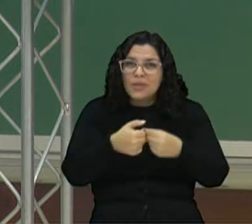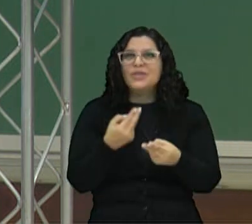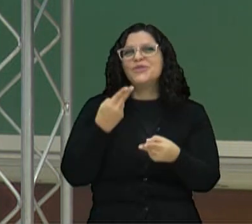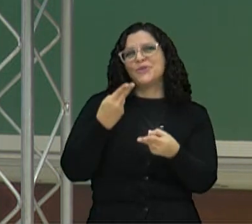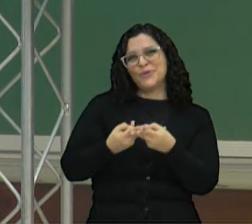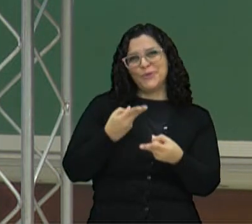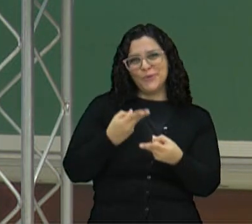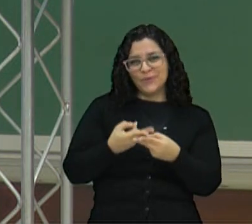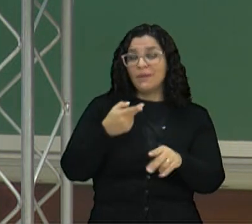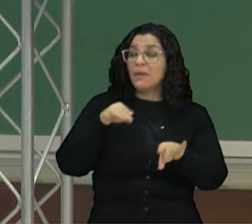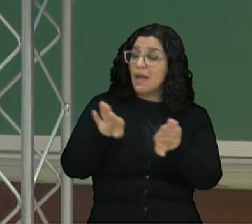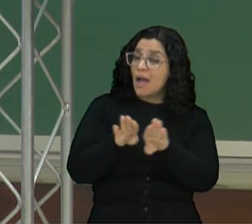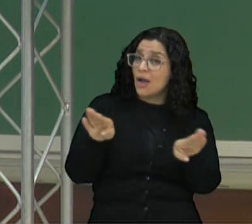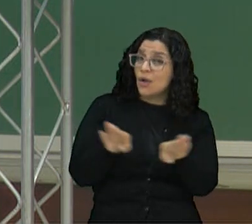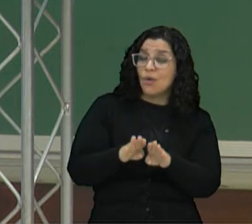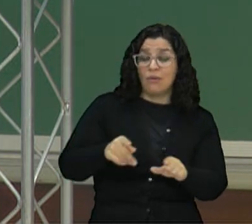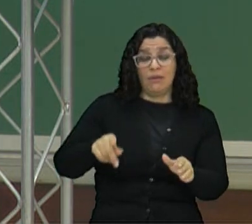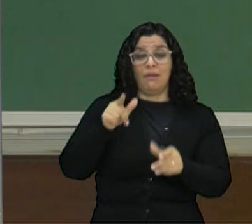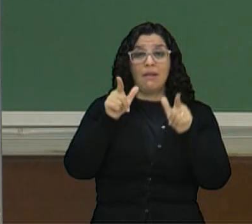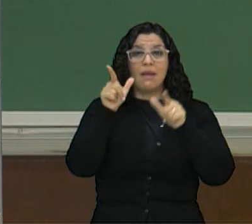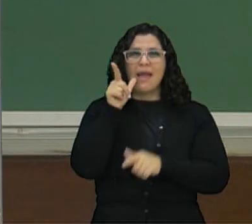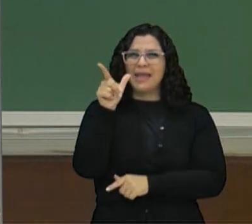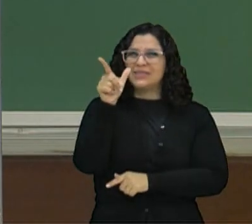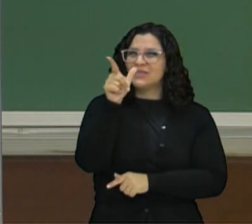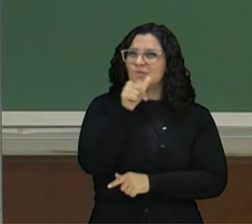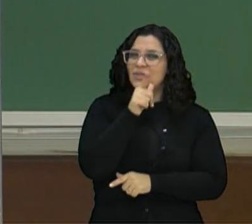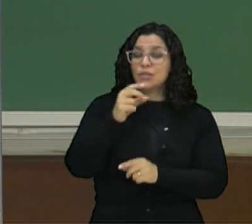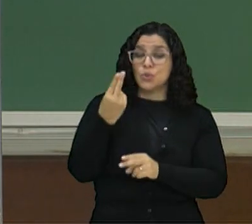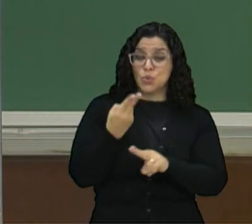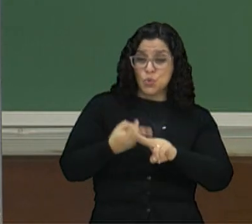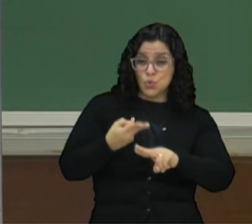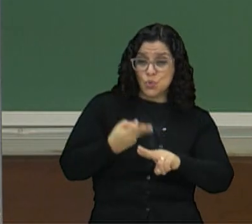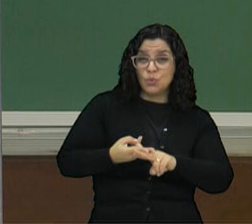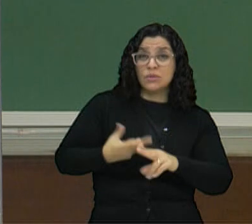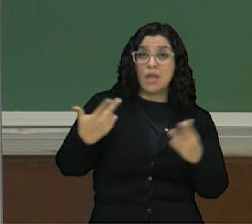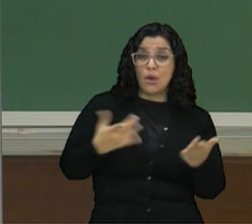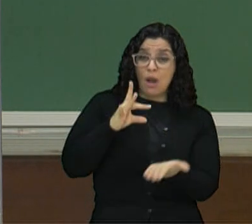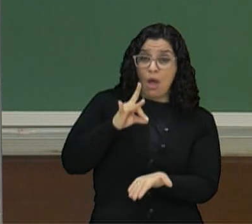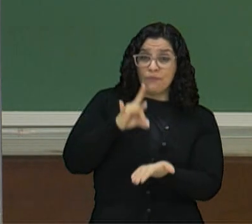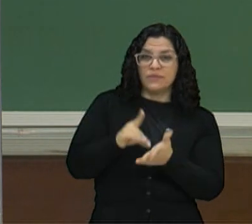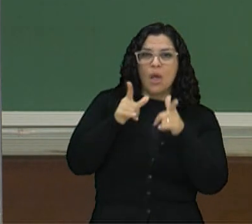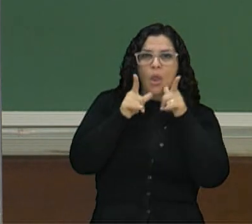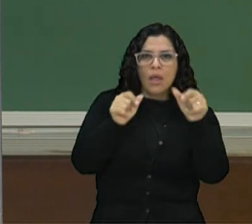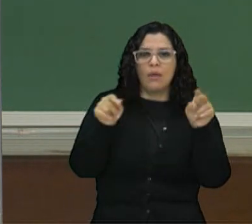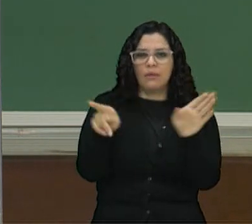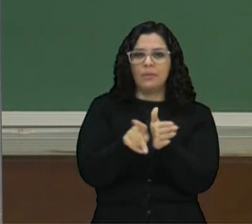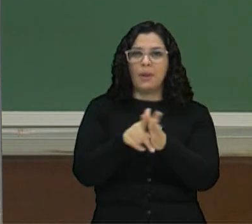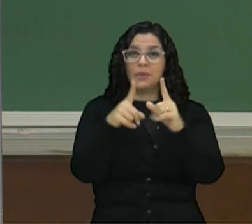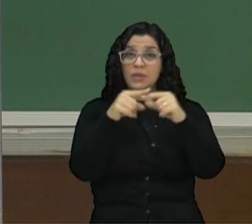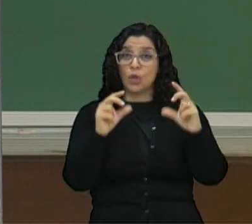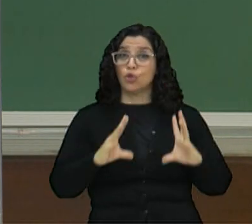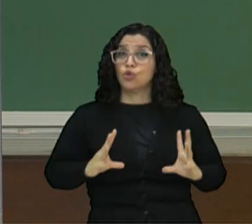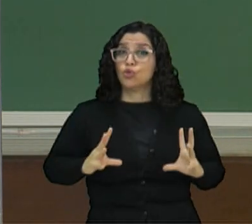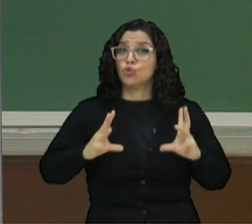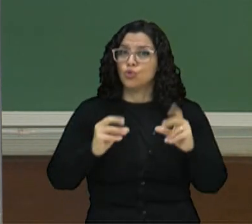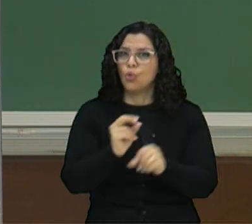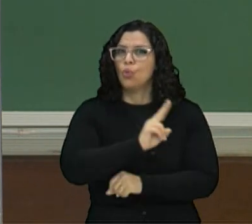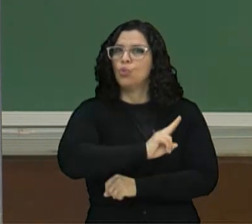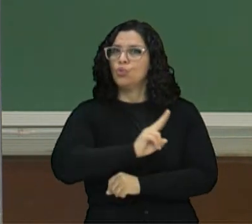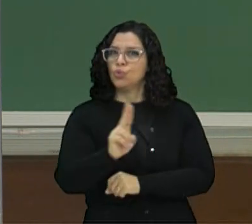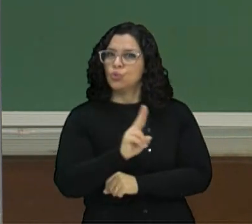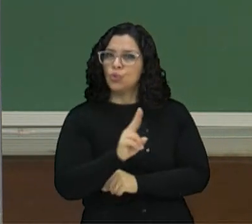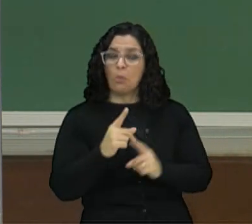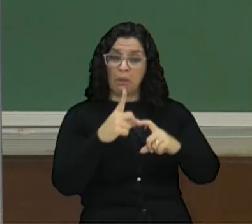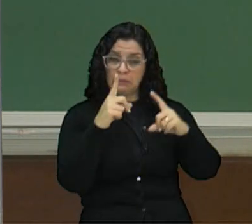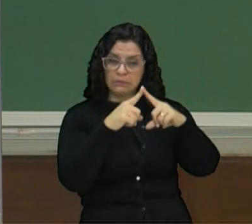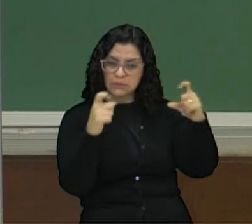língua oficial das ciências. E todo nome científico, pessoal, deve ser escrito em latim e seguindo as